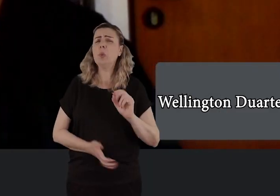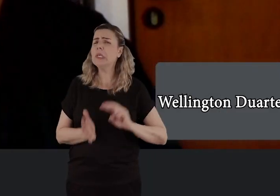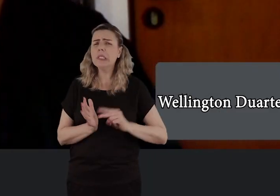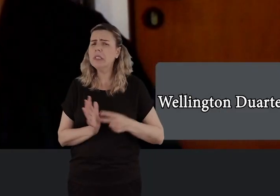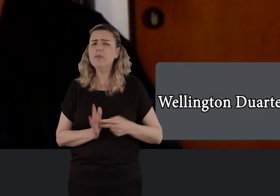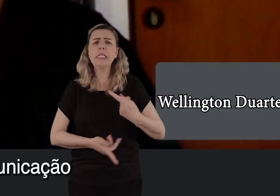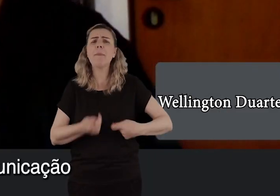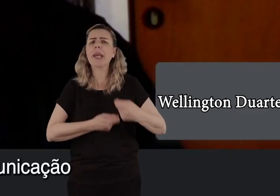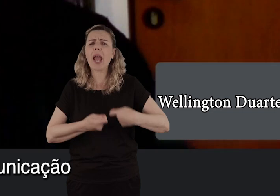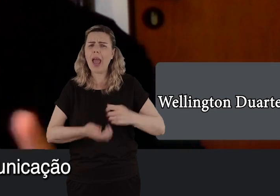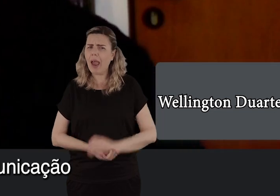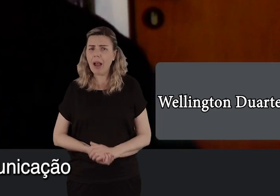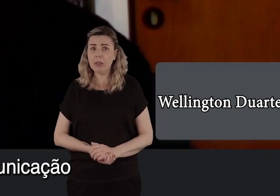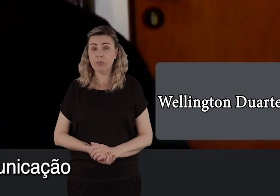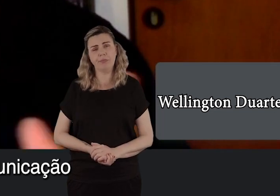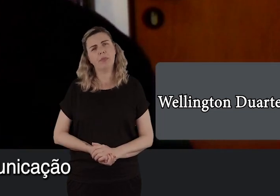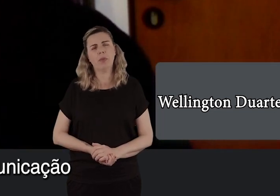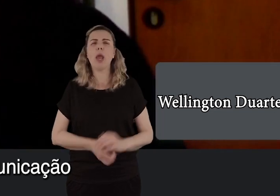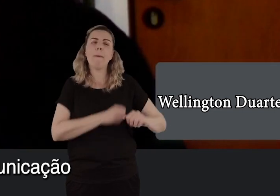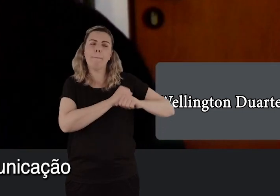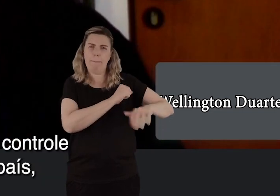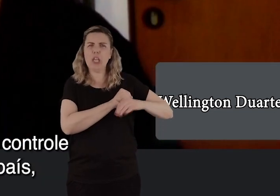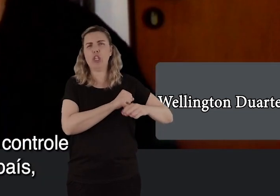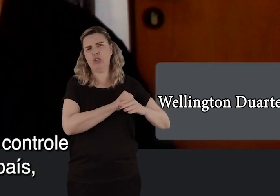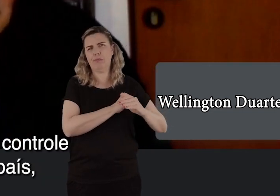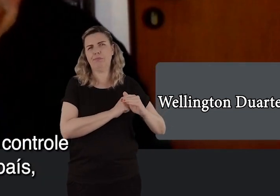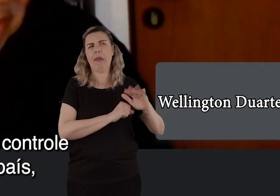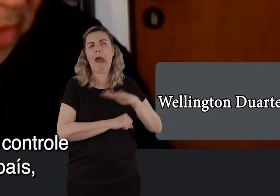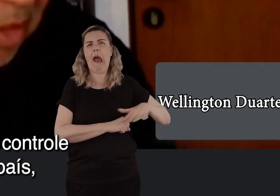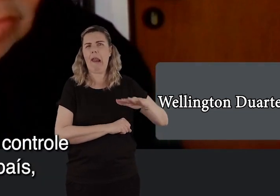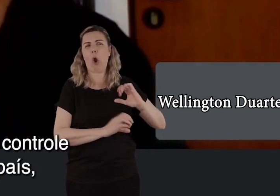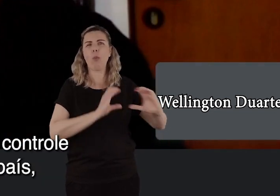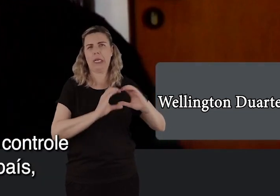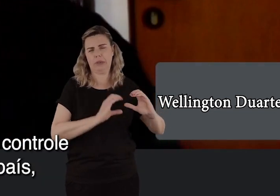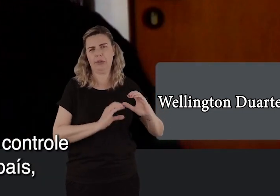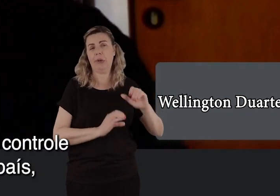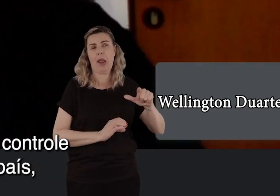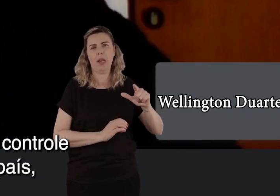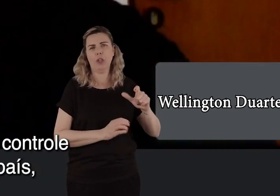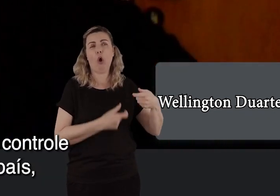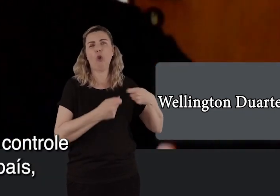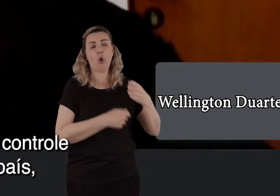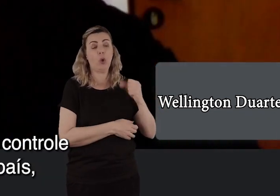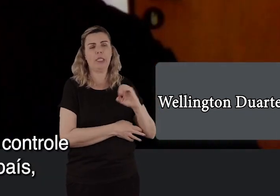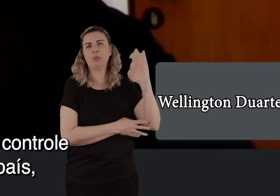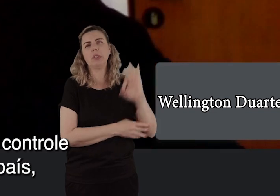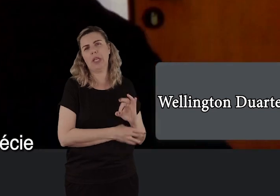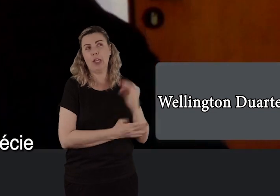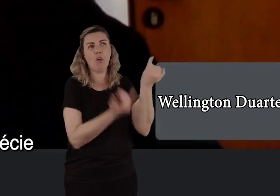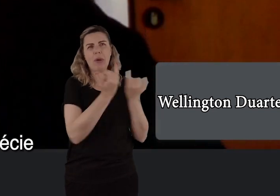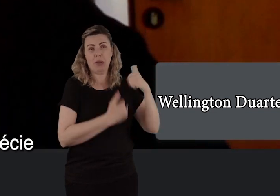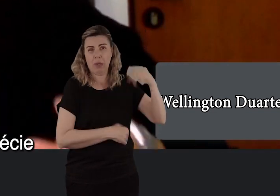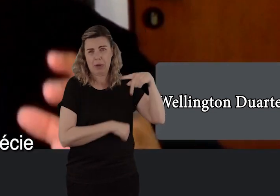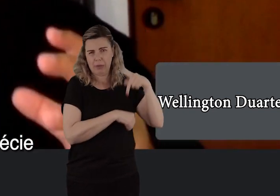Wellington Duarte. De acordo com os grandes meios de comunicação, que detêm quase 80% do controle da informação nesse